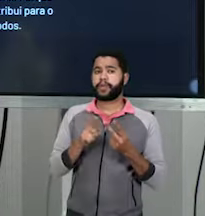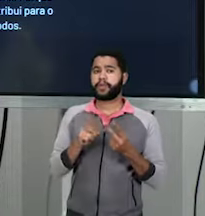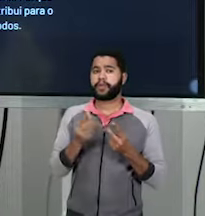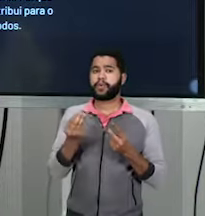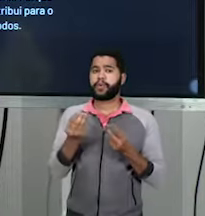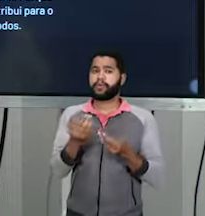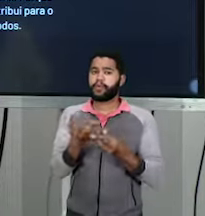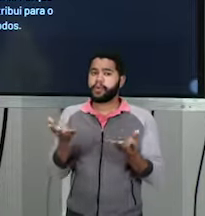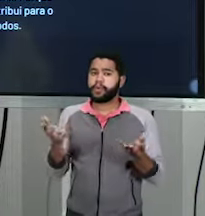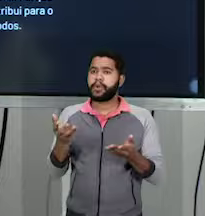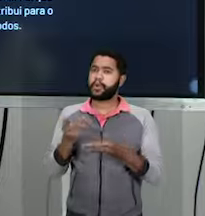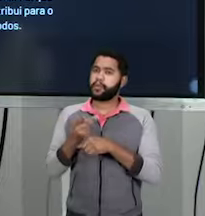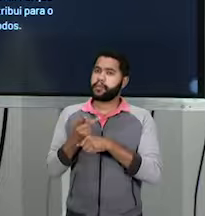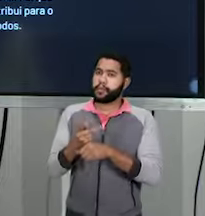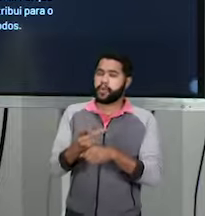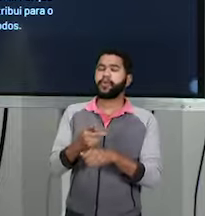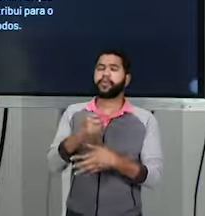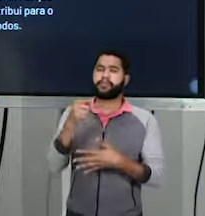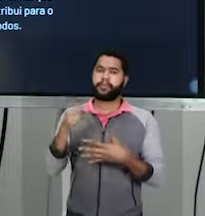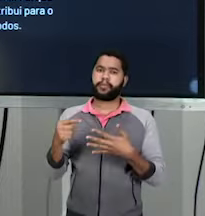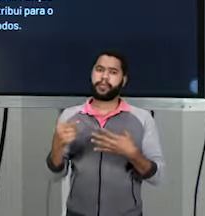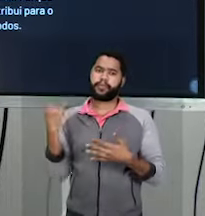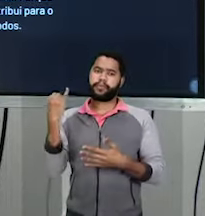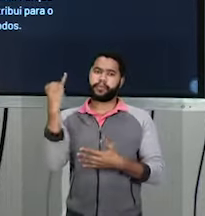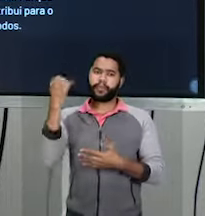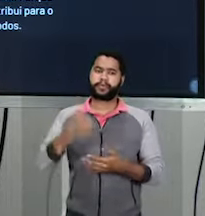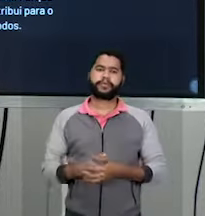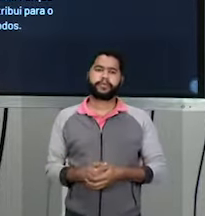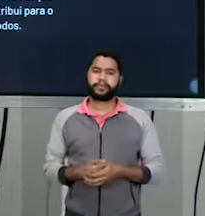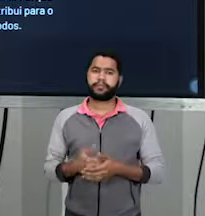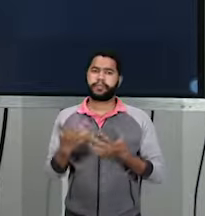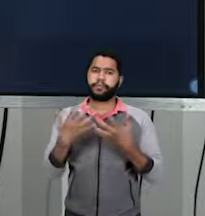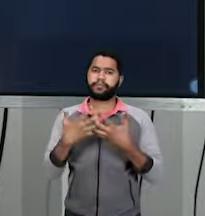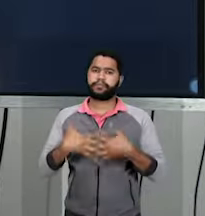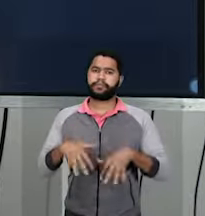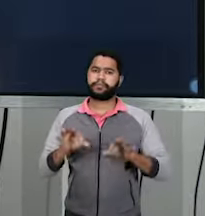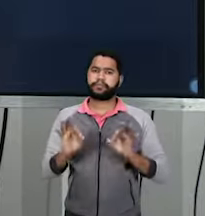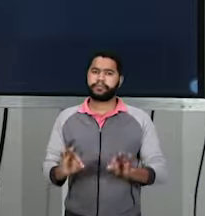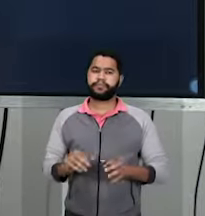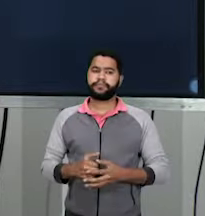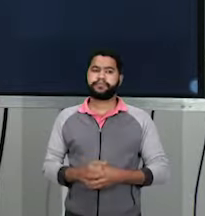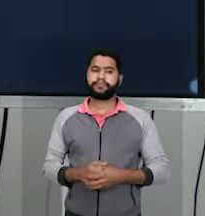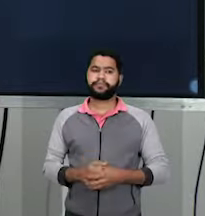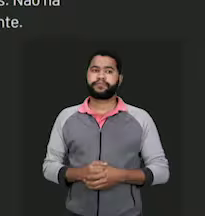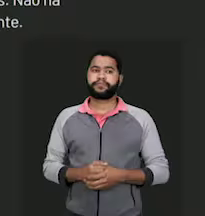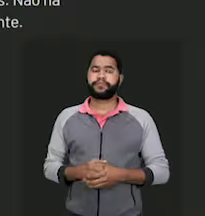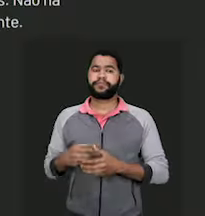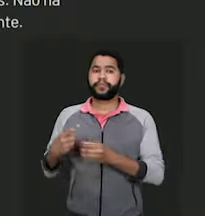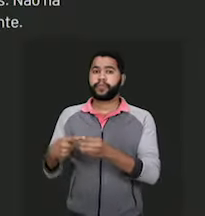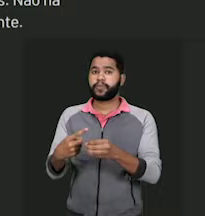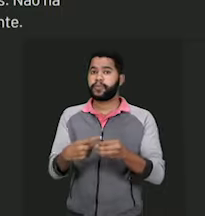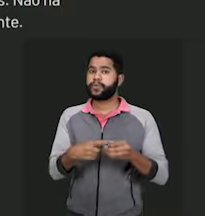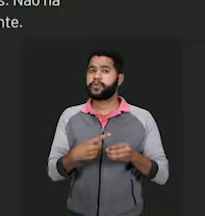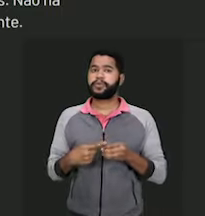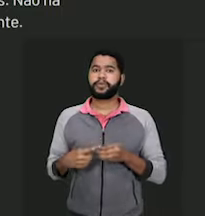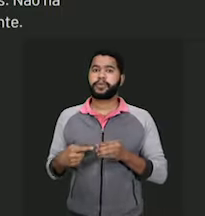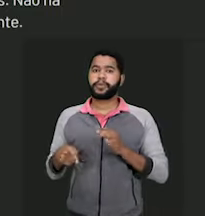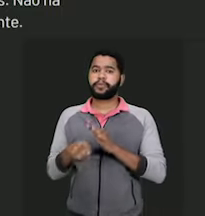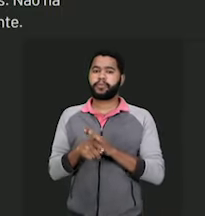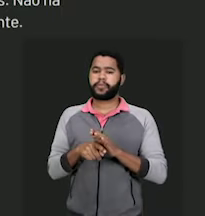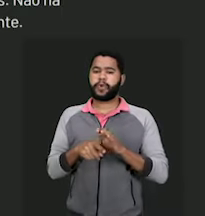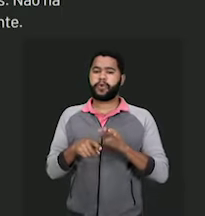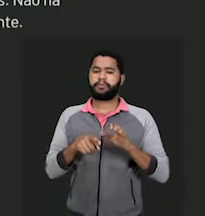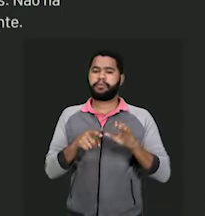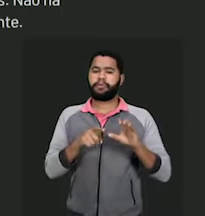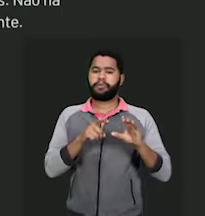a oferta à procura isso tudo é muito importante para funcionar direito os municípios são interdependentes